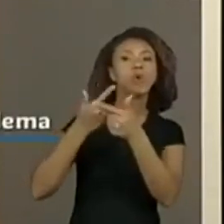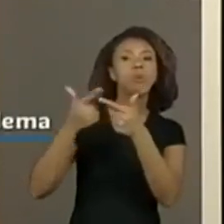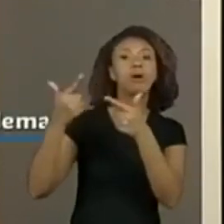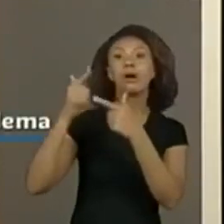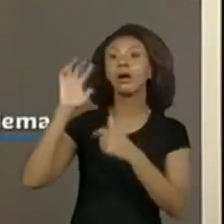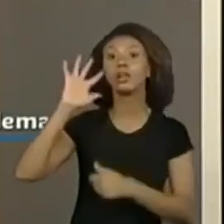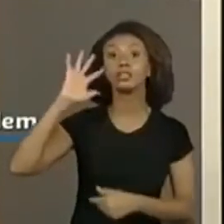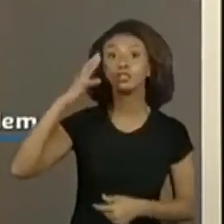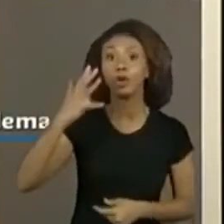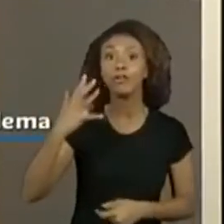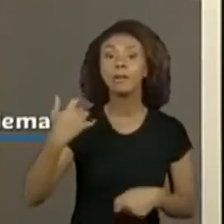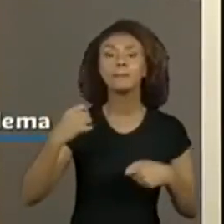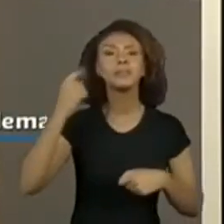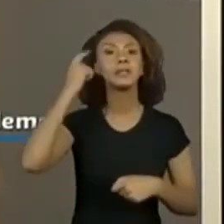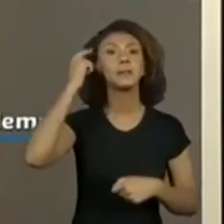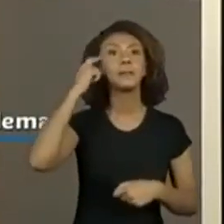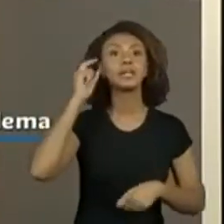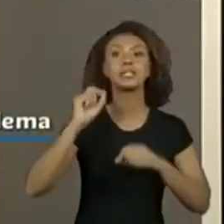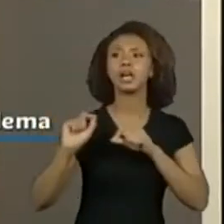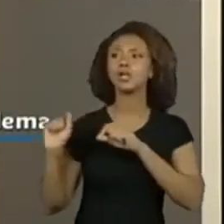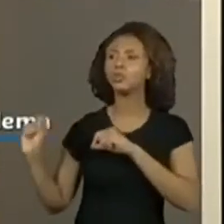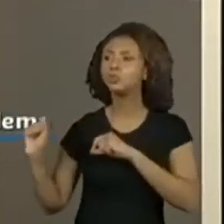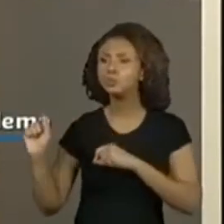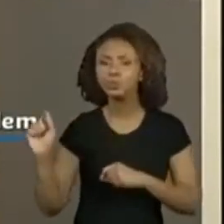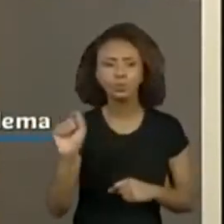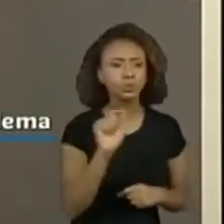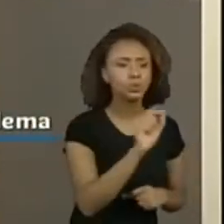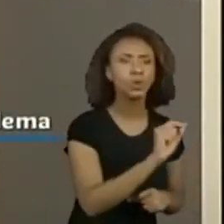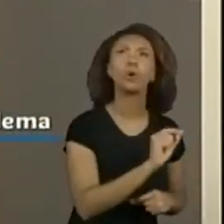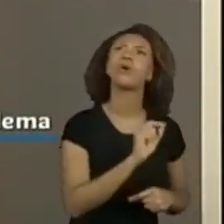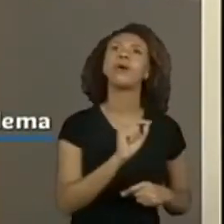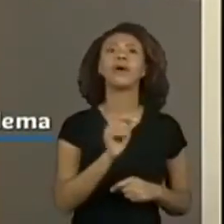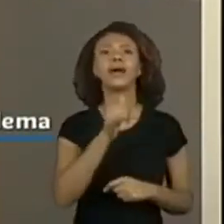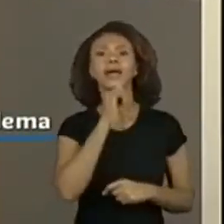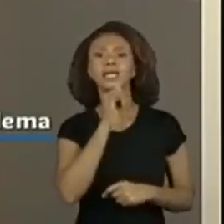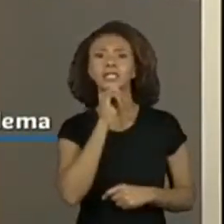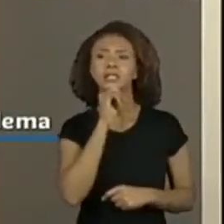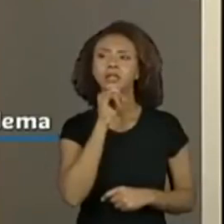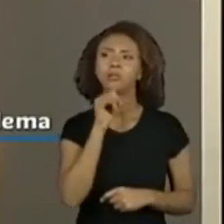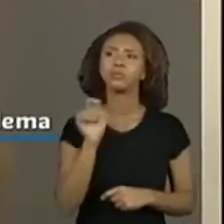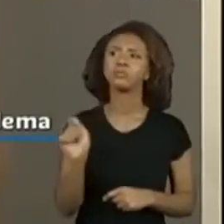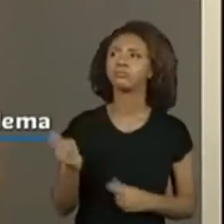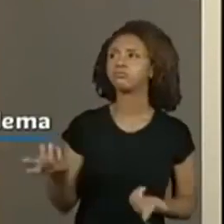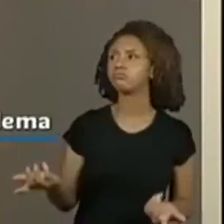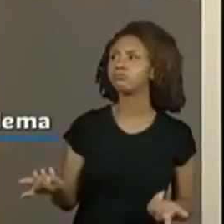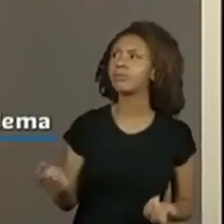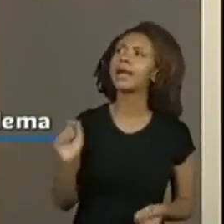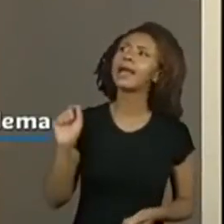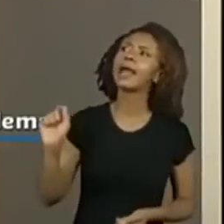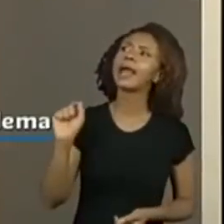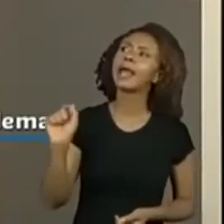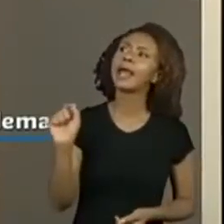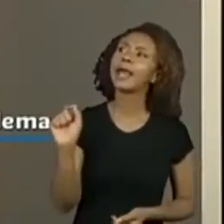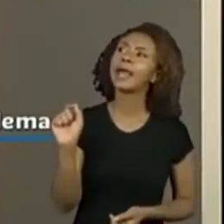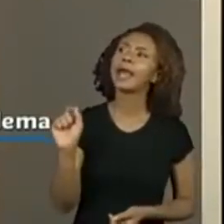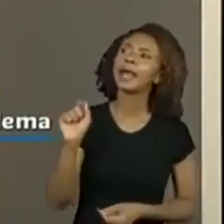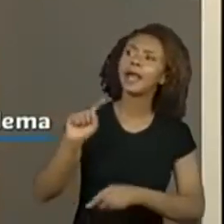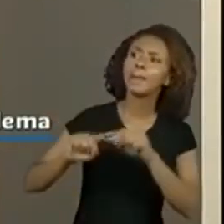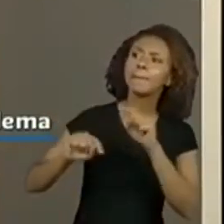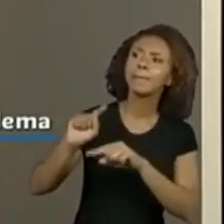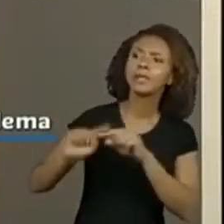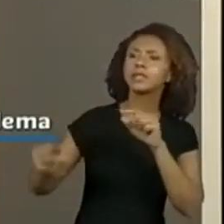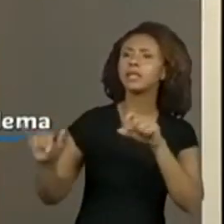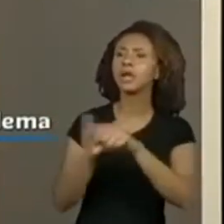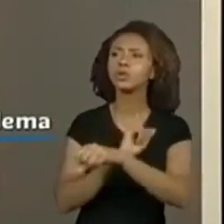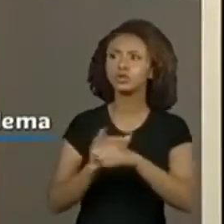nós precisamos pensar em todos esses elementos precisamos pensar aí em personagens não é quem eu vou utilizar ali pensamos em